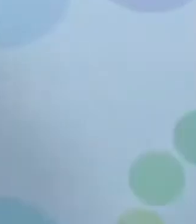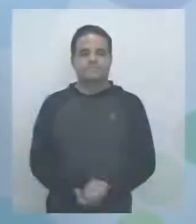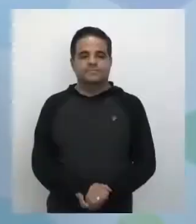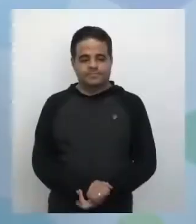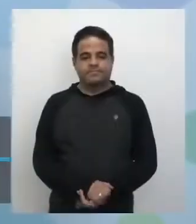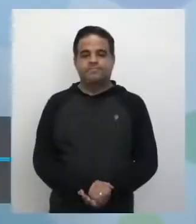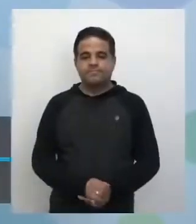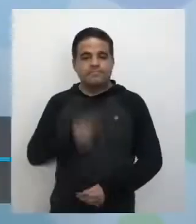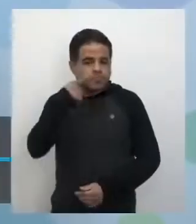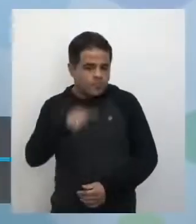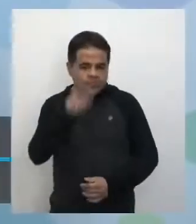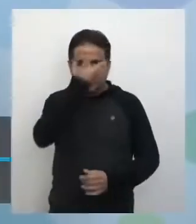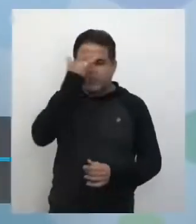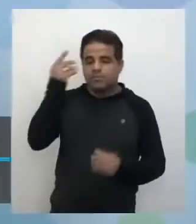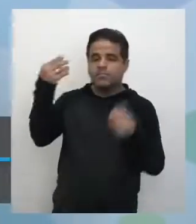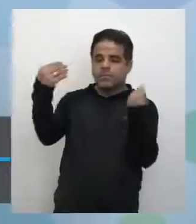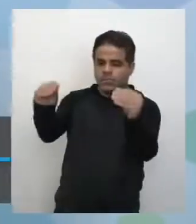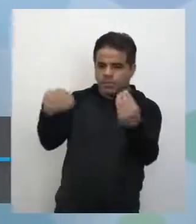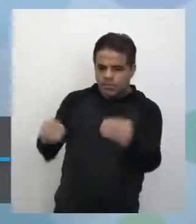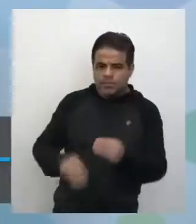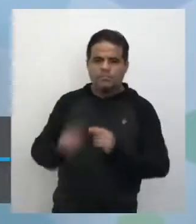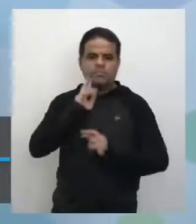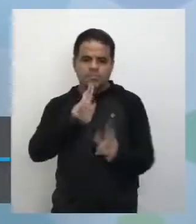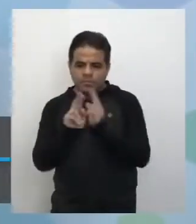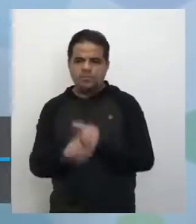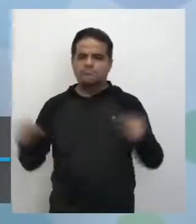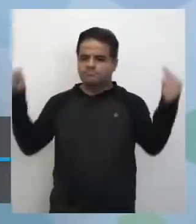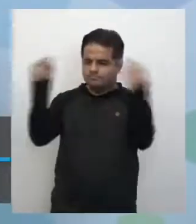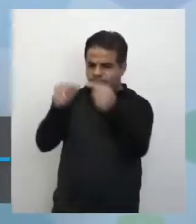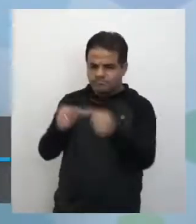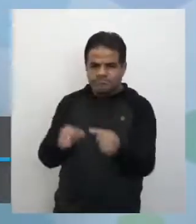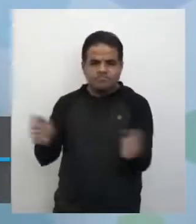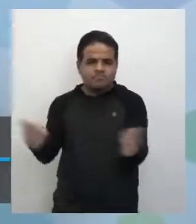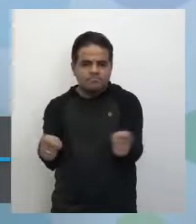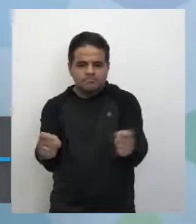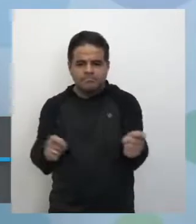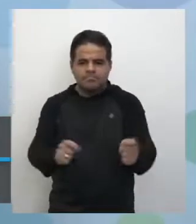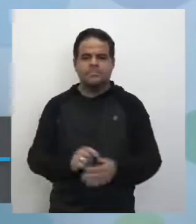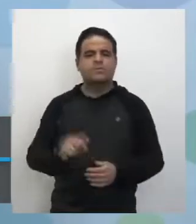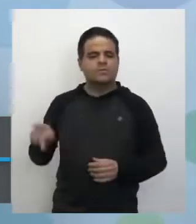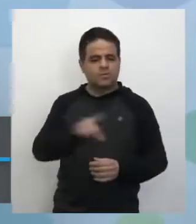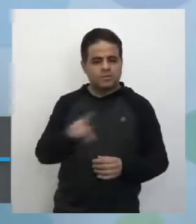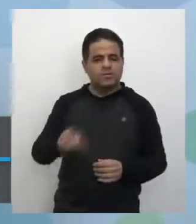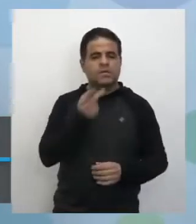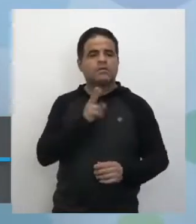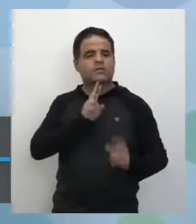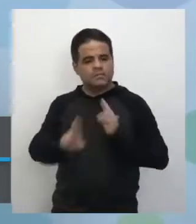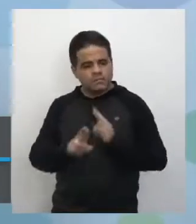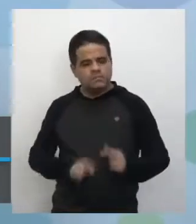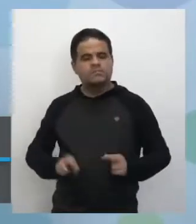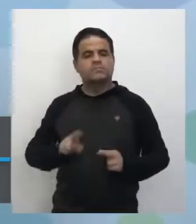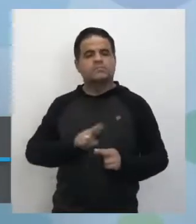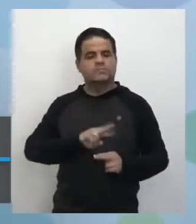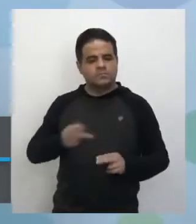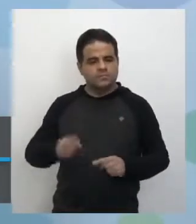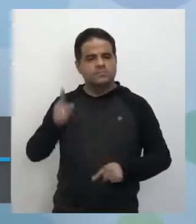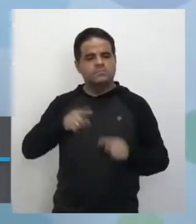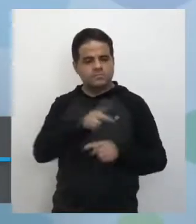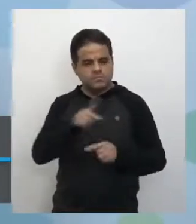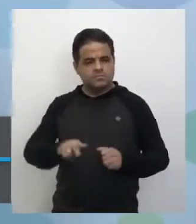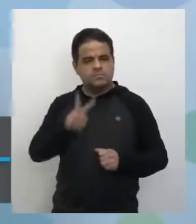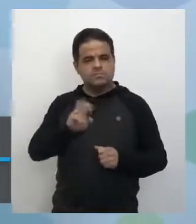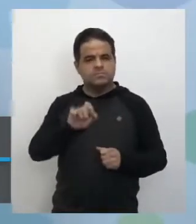Olha, aqui o pessoal colocou bastante aplicações, hein? Aí assim. Professor Francisco falou transplantes, professor Valquíria